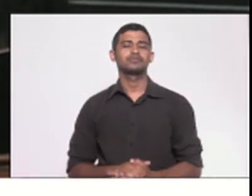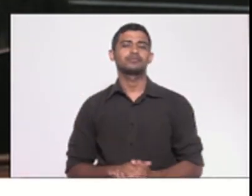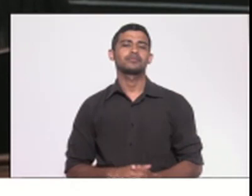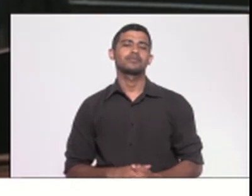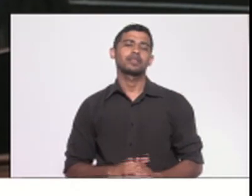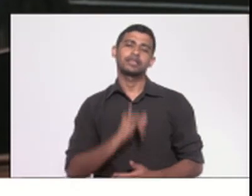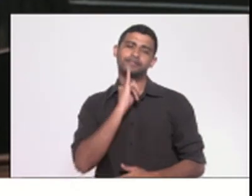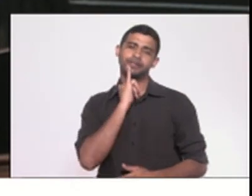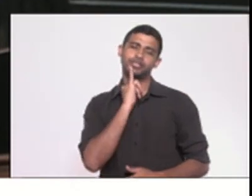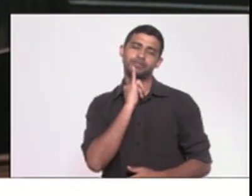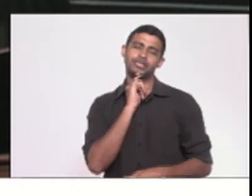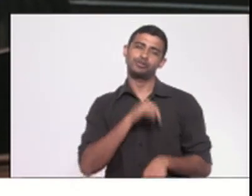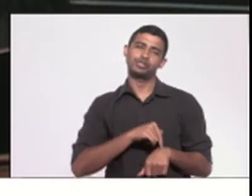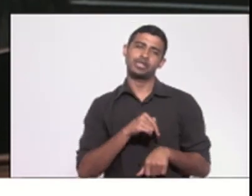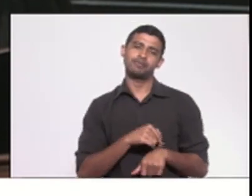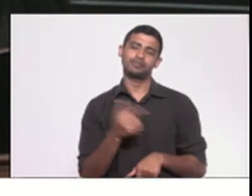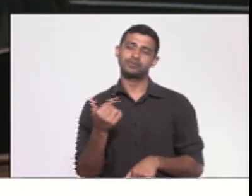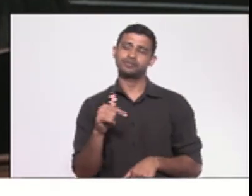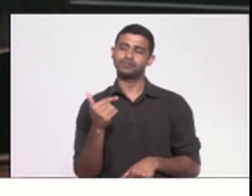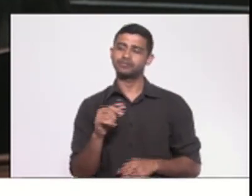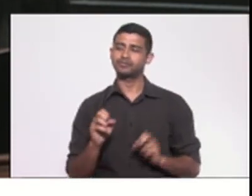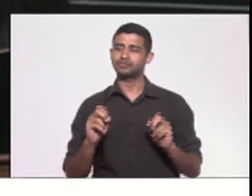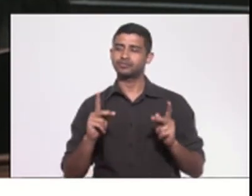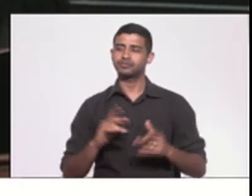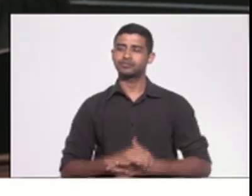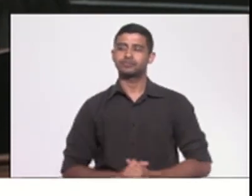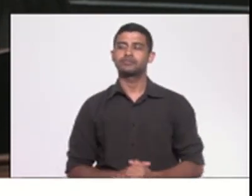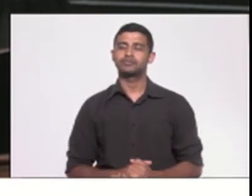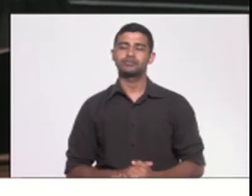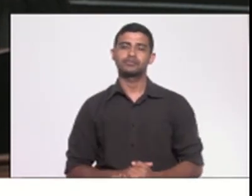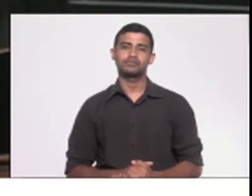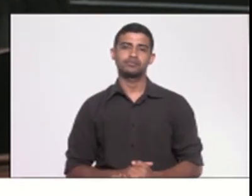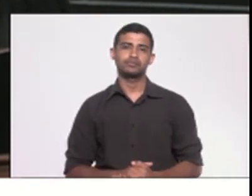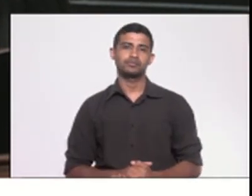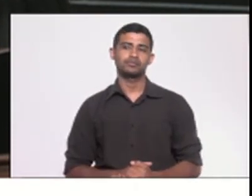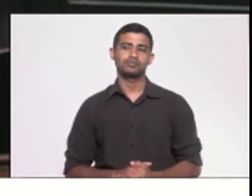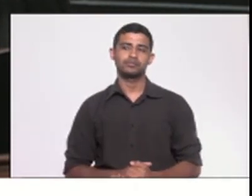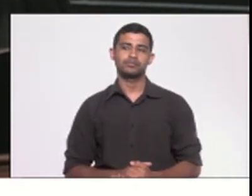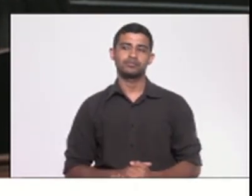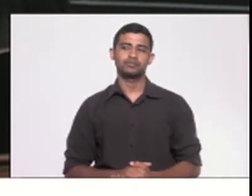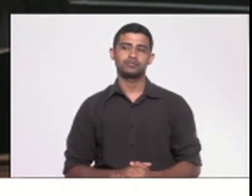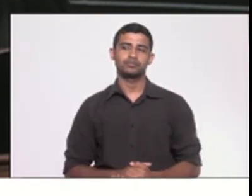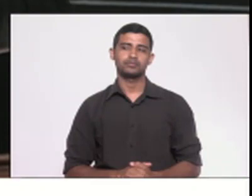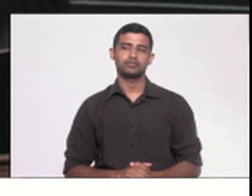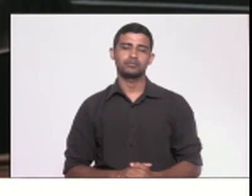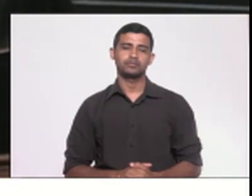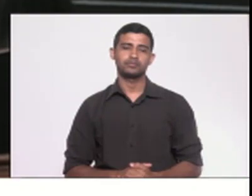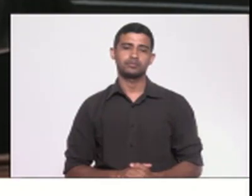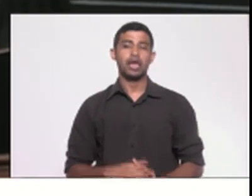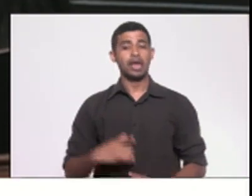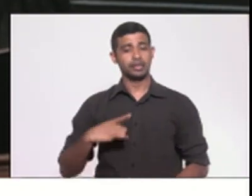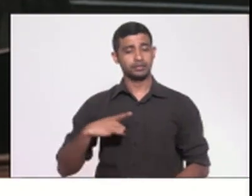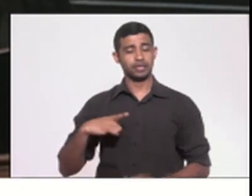infelizmente nós não vamos ter tempo para isso. Se tiver, até a gente volta, mas eu acho que não. Temos um projeto de uma